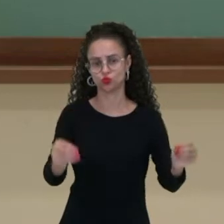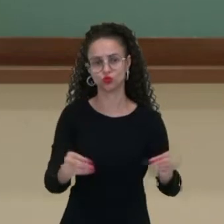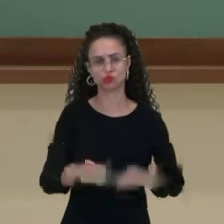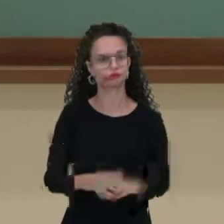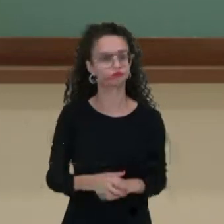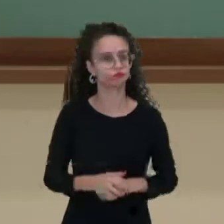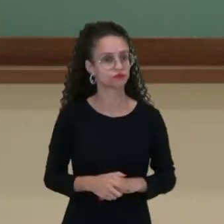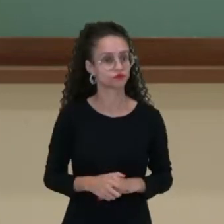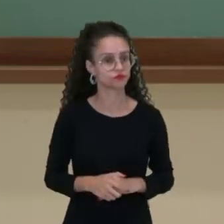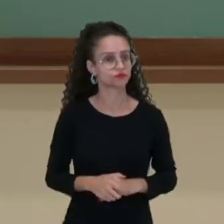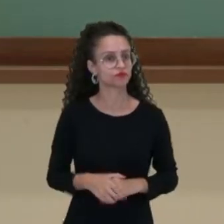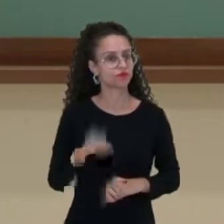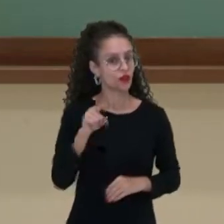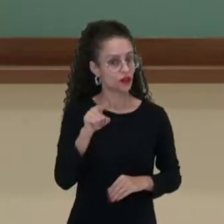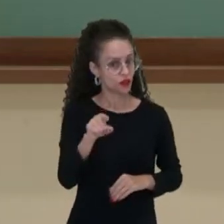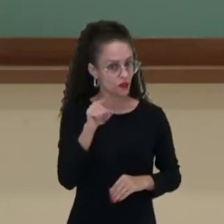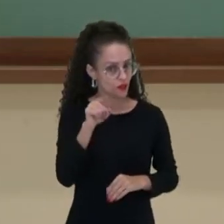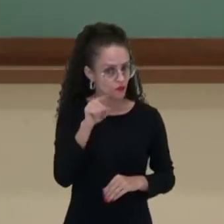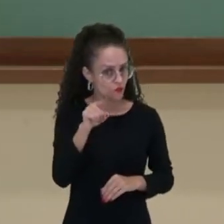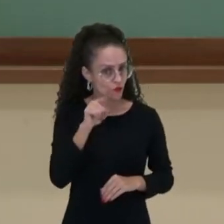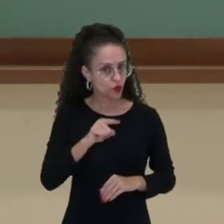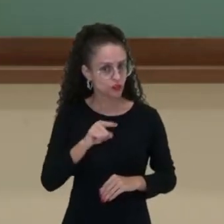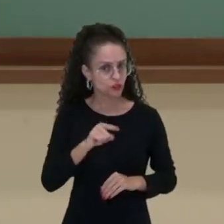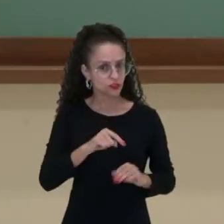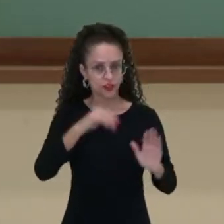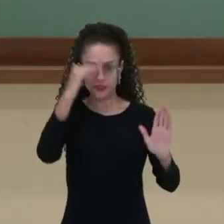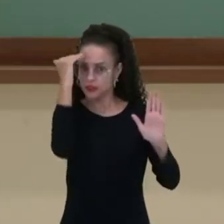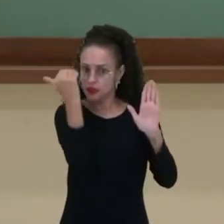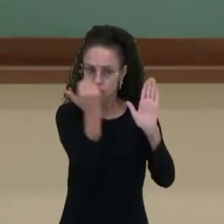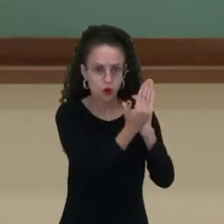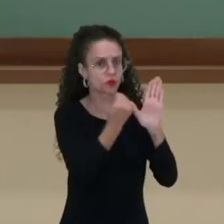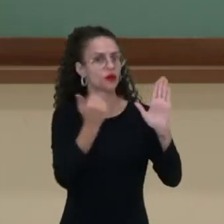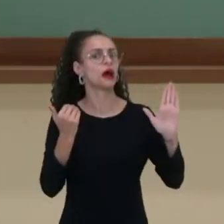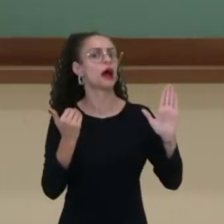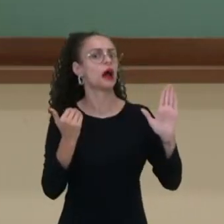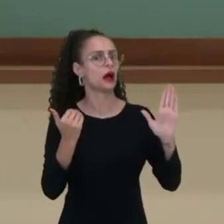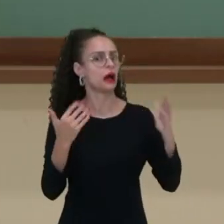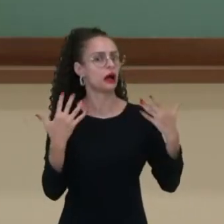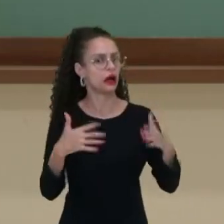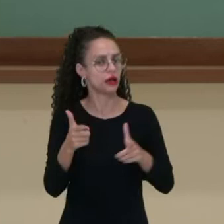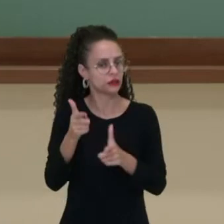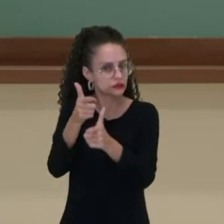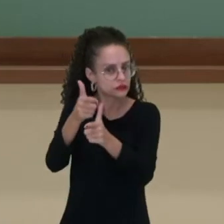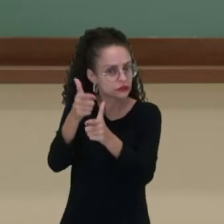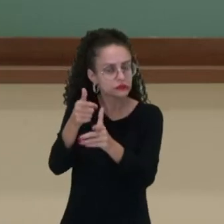chamadas transgressões. A partir do momento que você quebra uma das regras, vem a disciplina.